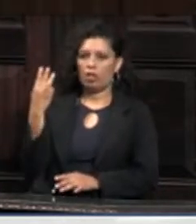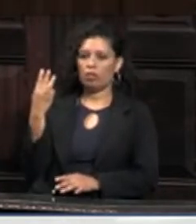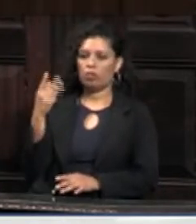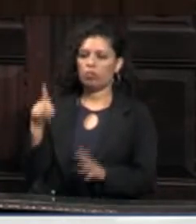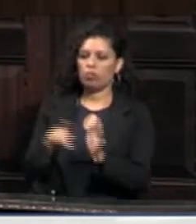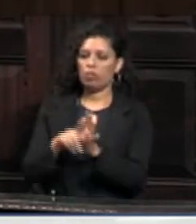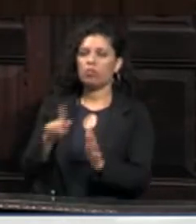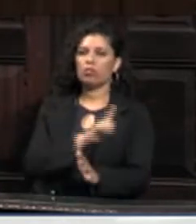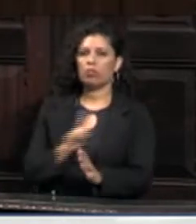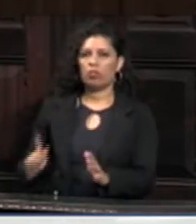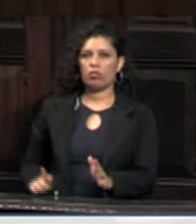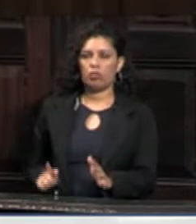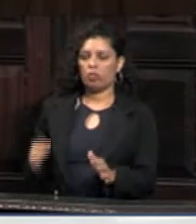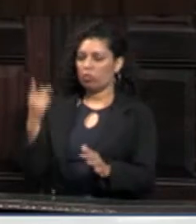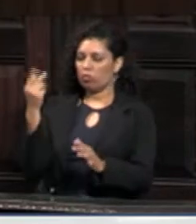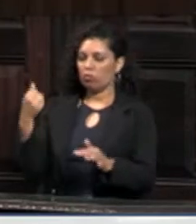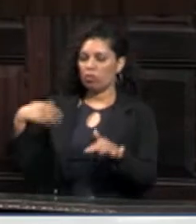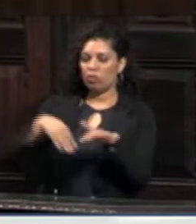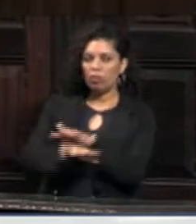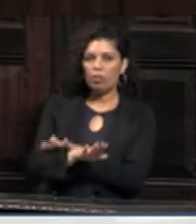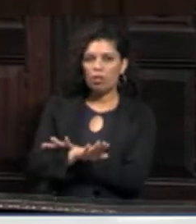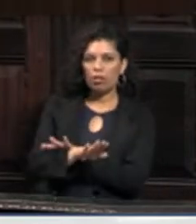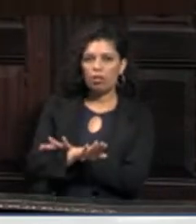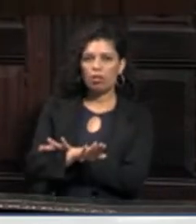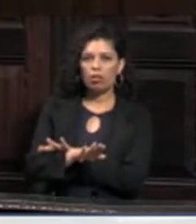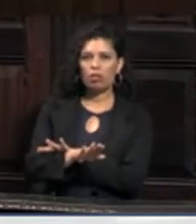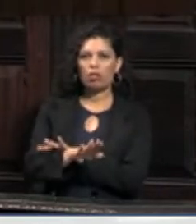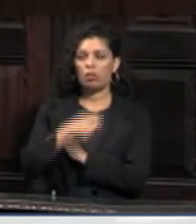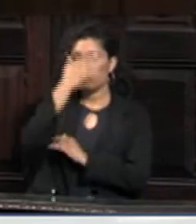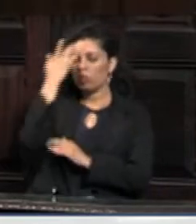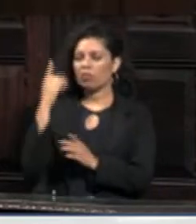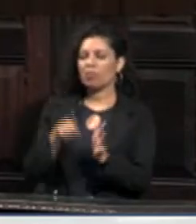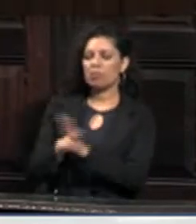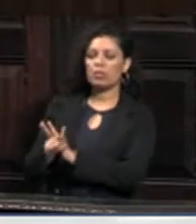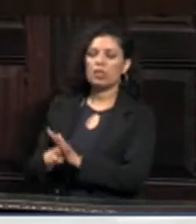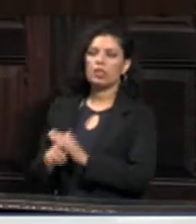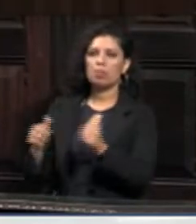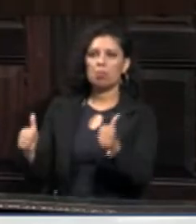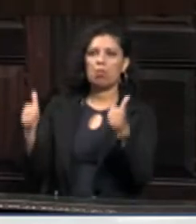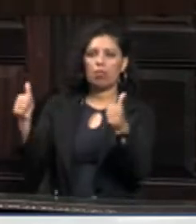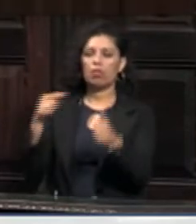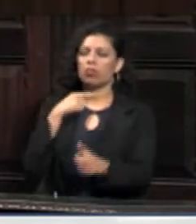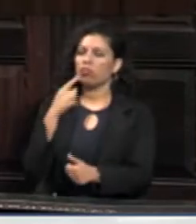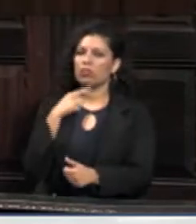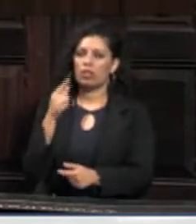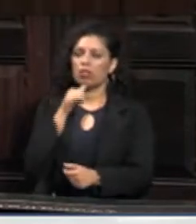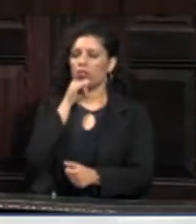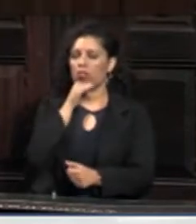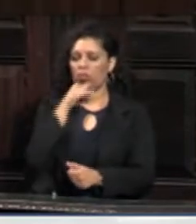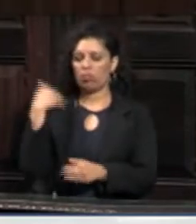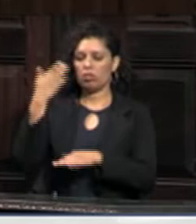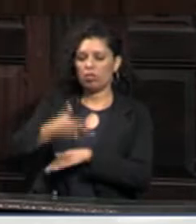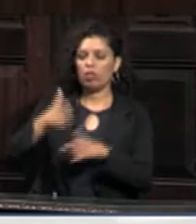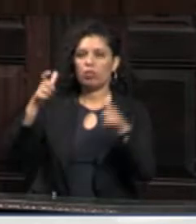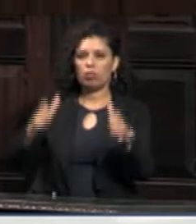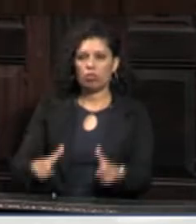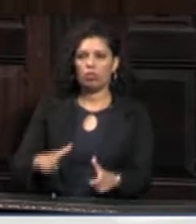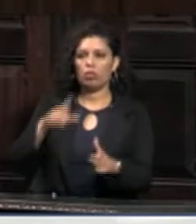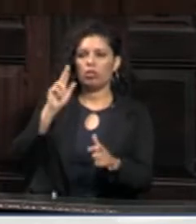dentro desses hospitais e ninguém controla. Você chega lá no HTO, né, que é o Hospital